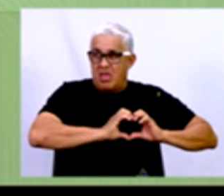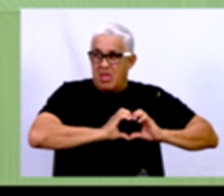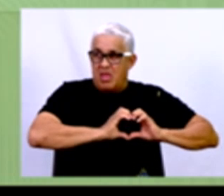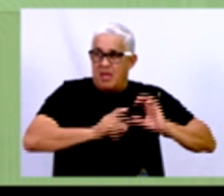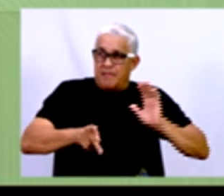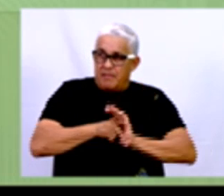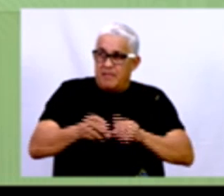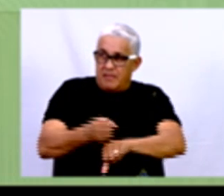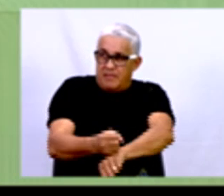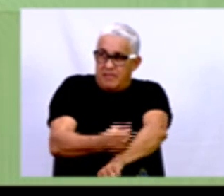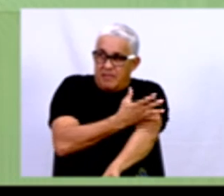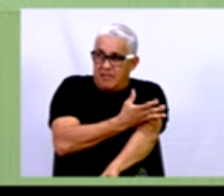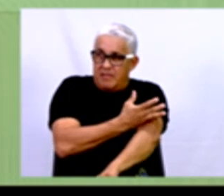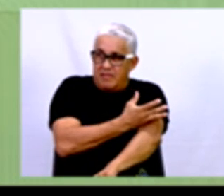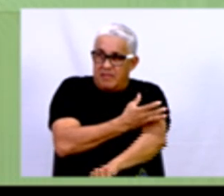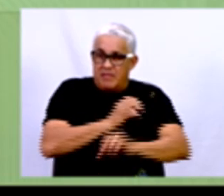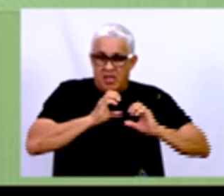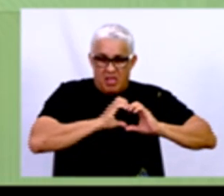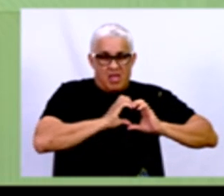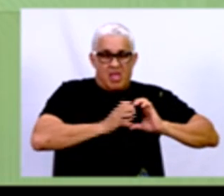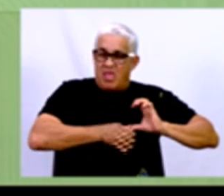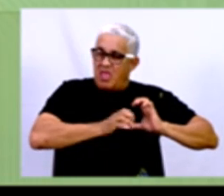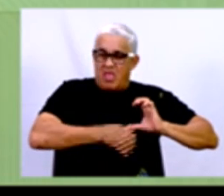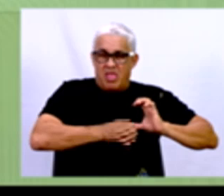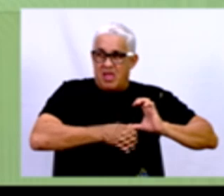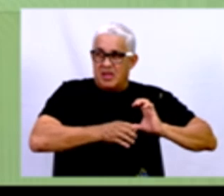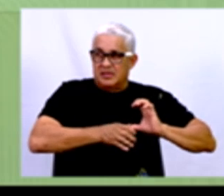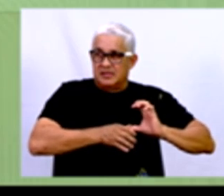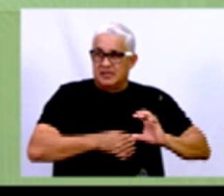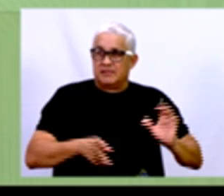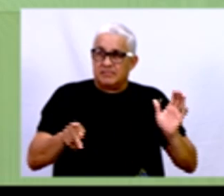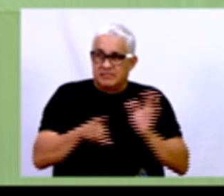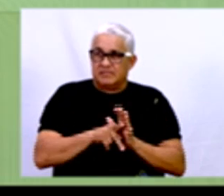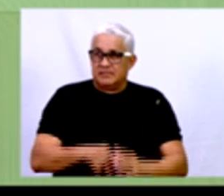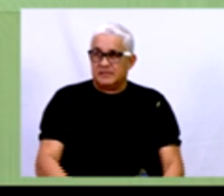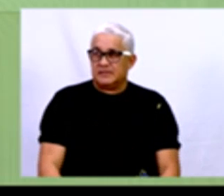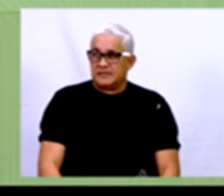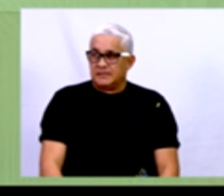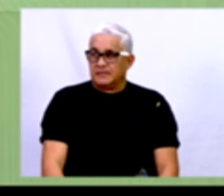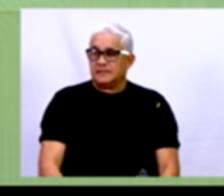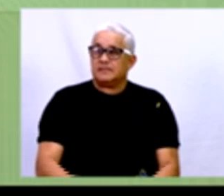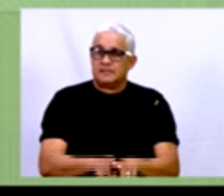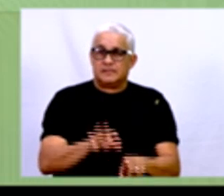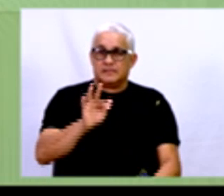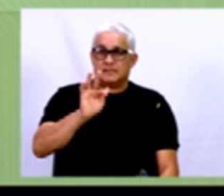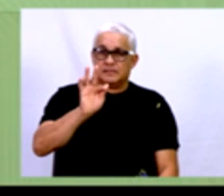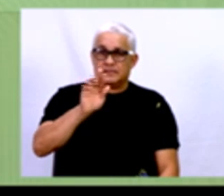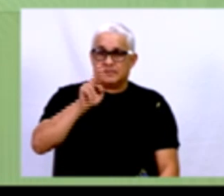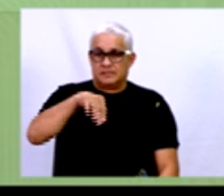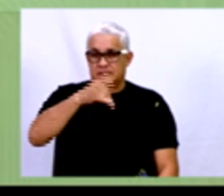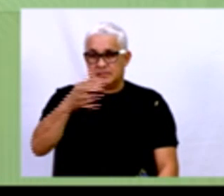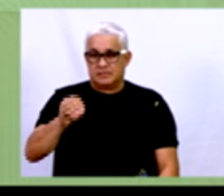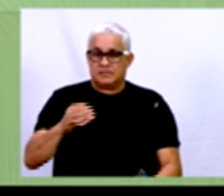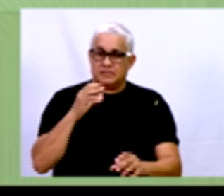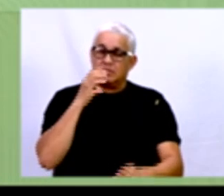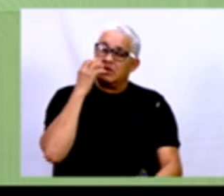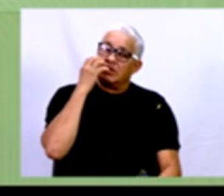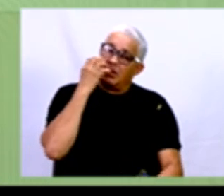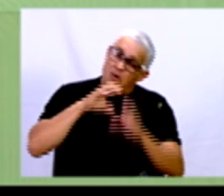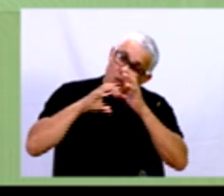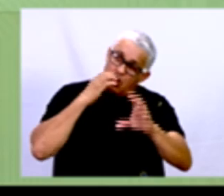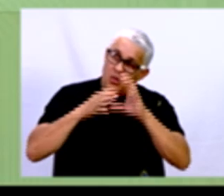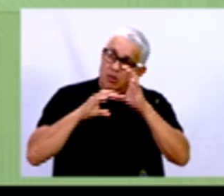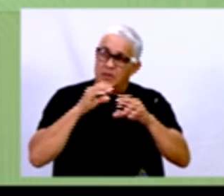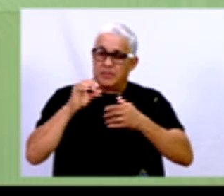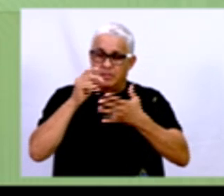emoções, né? Que está bem latente nesse texto. E a função comunicativa